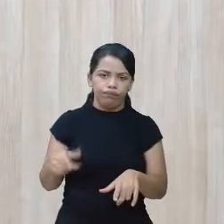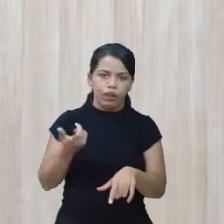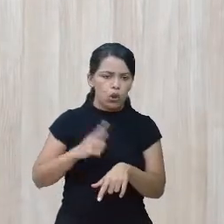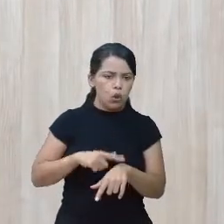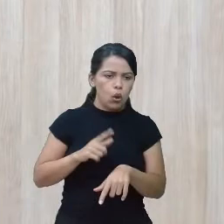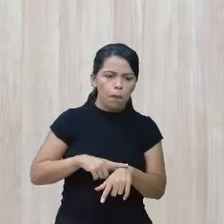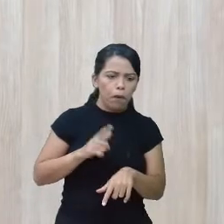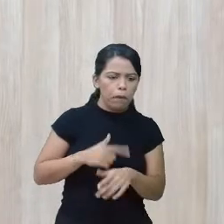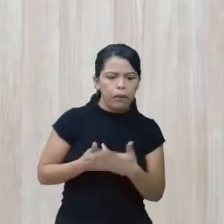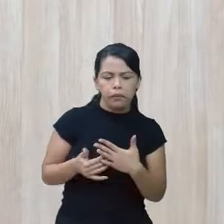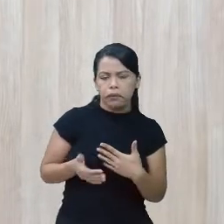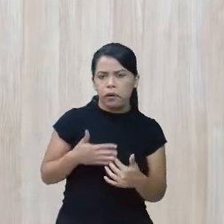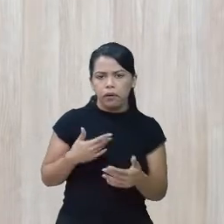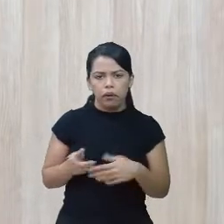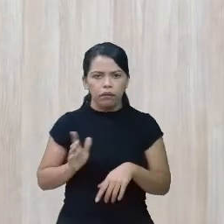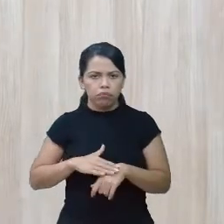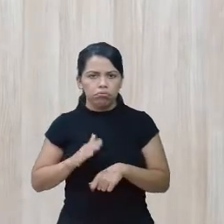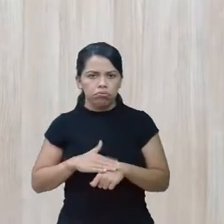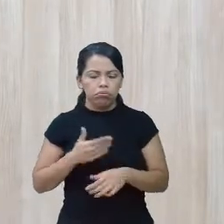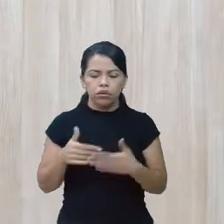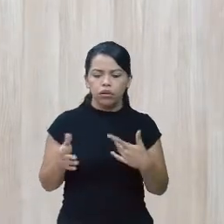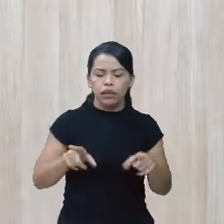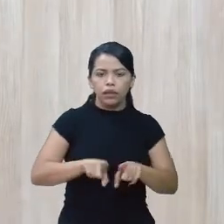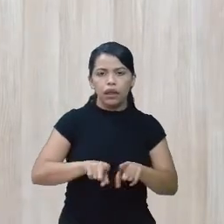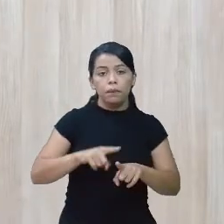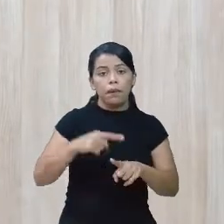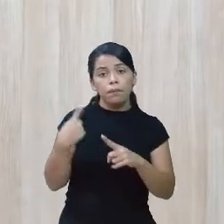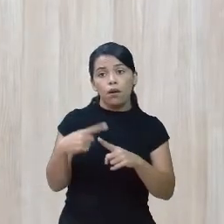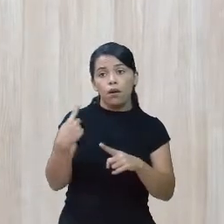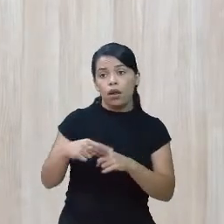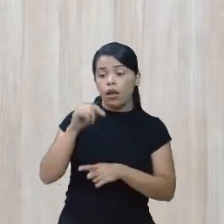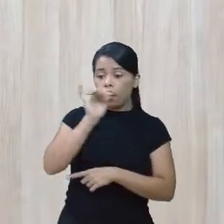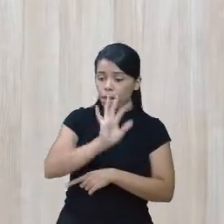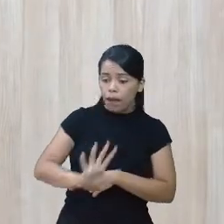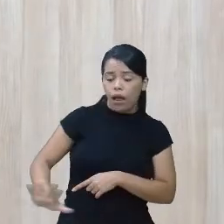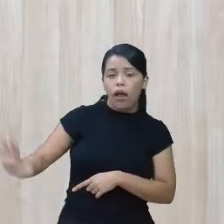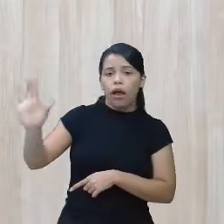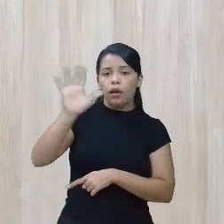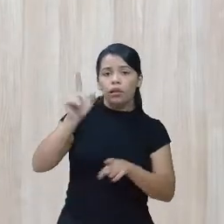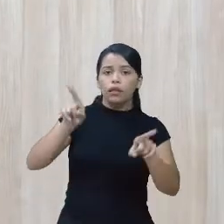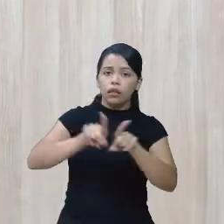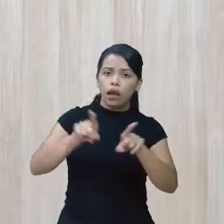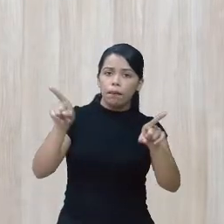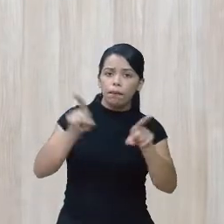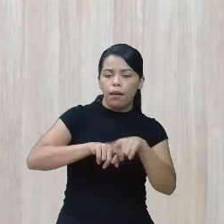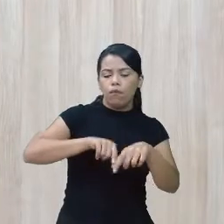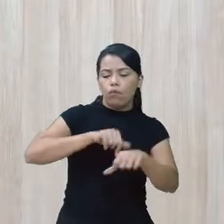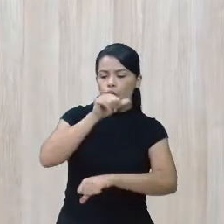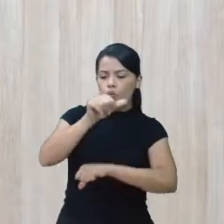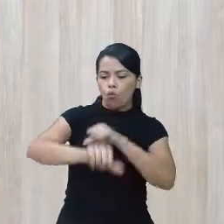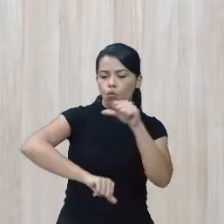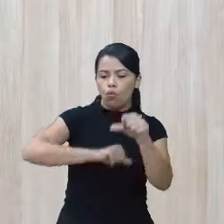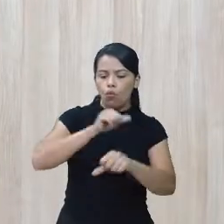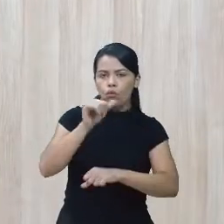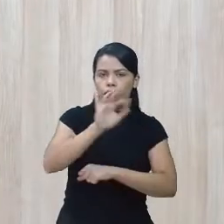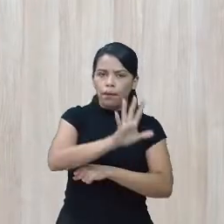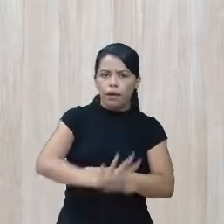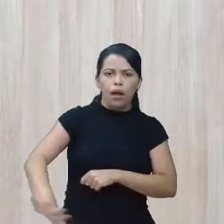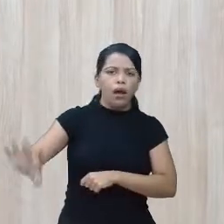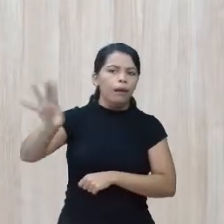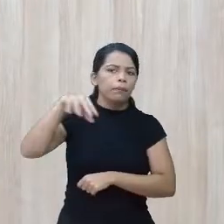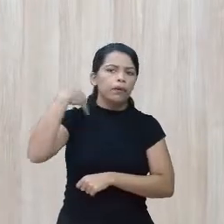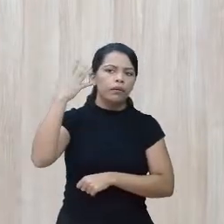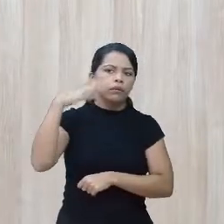hora, tá? Porque as paisagens, elas também mudam, as paisagens sonoras também mudam. Vamos ver um pouquinho mais sobre a